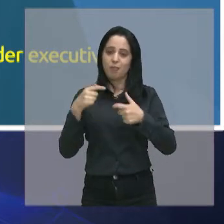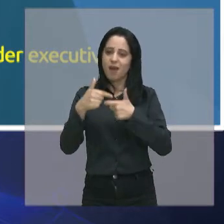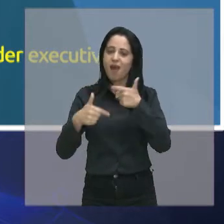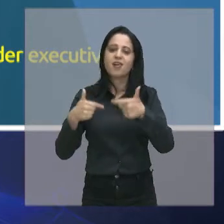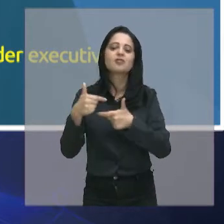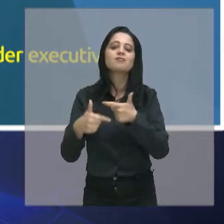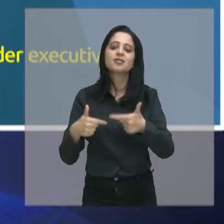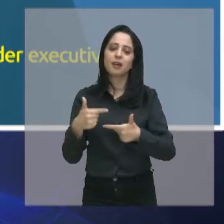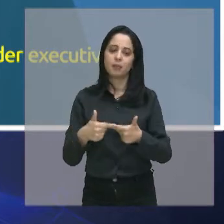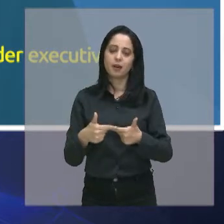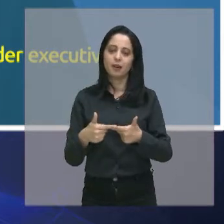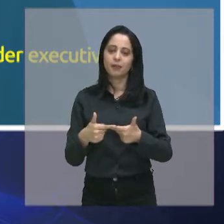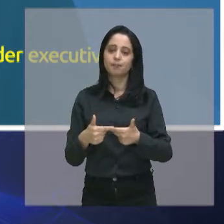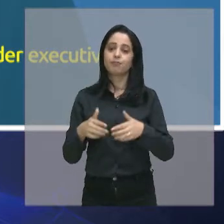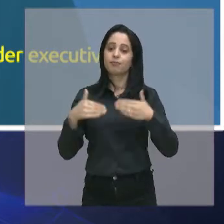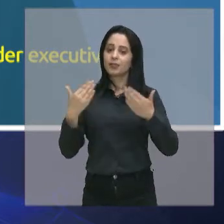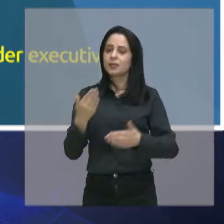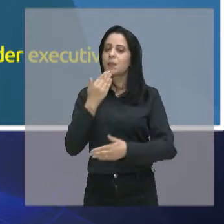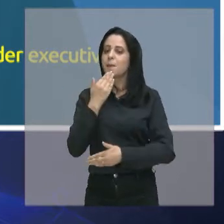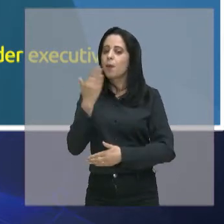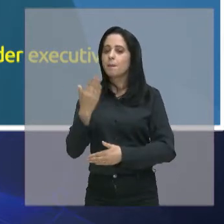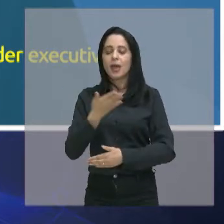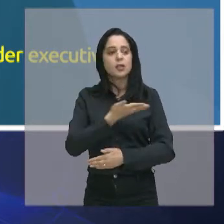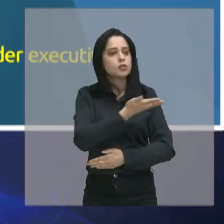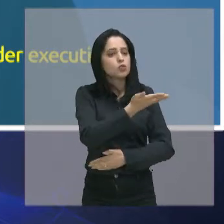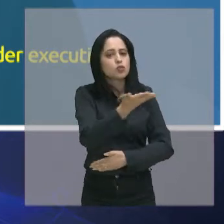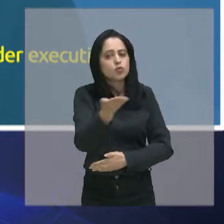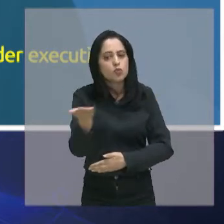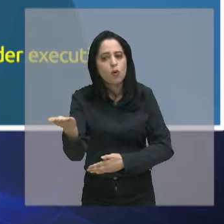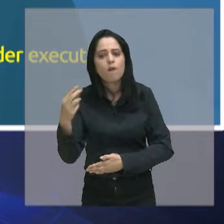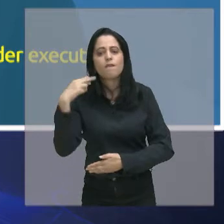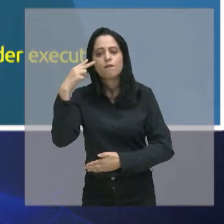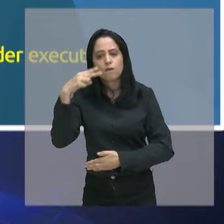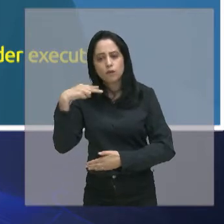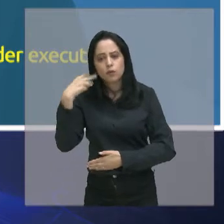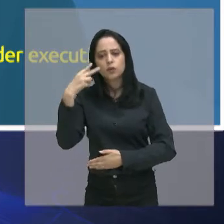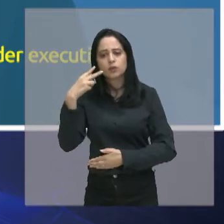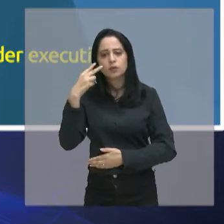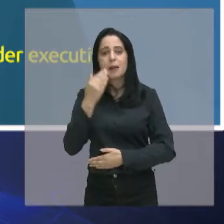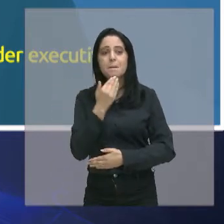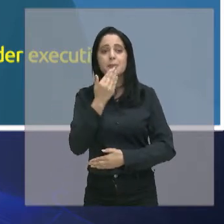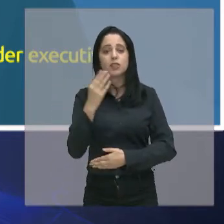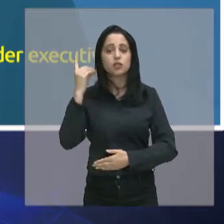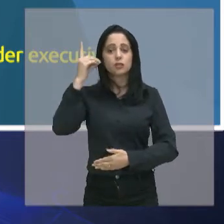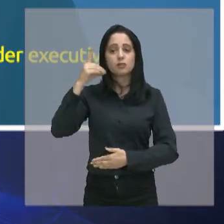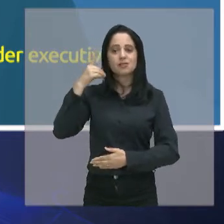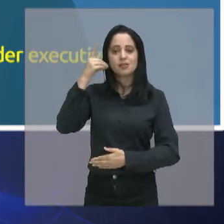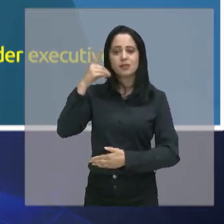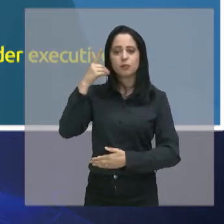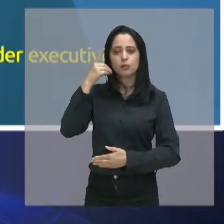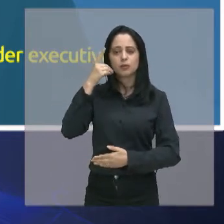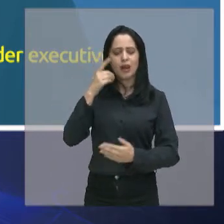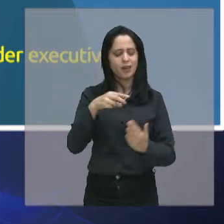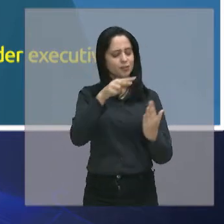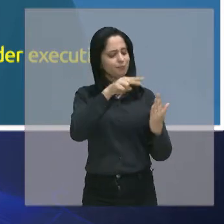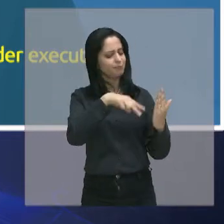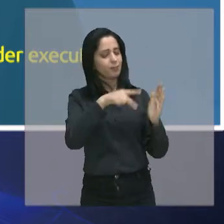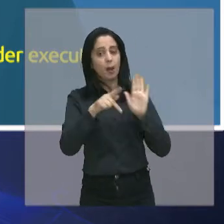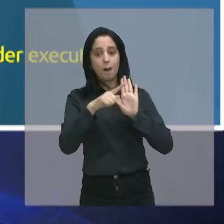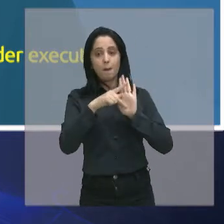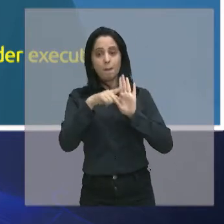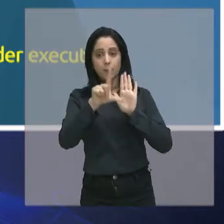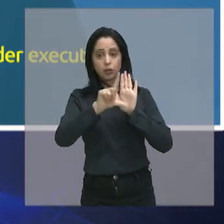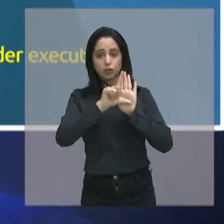a gente vem fazer um pedido para todos os colegas vereadores que puderem pedir para seus deputados olhar com carinho esse projeto-lei